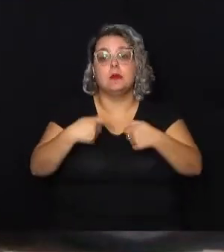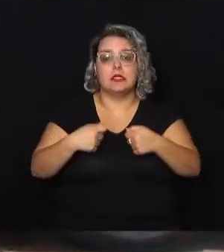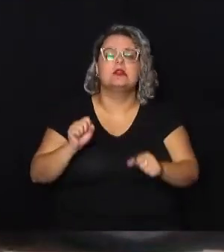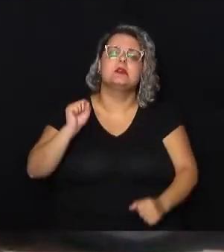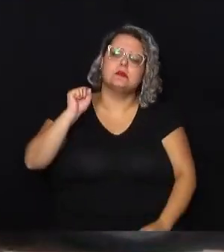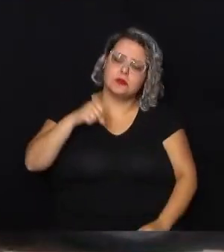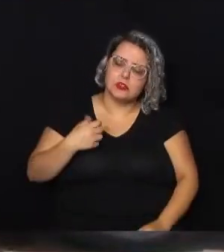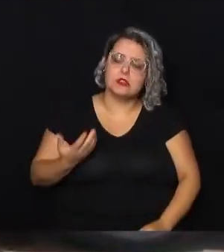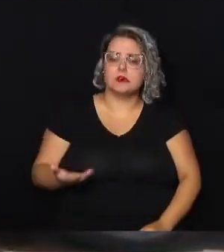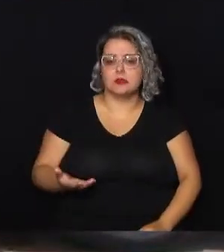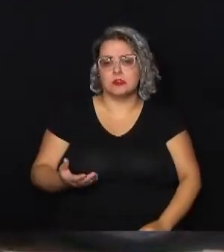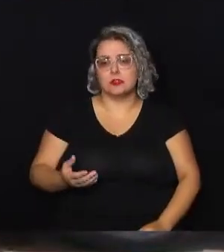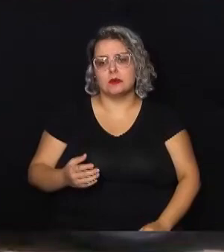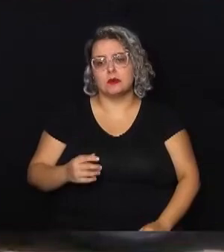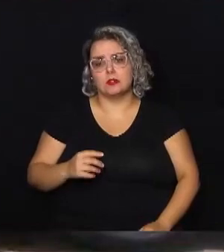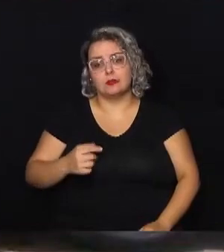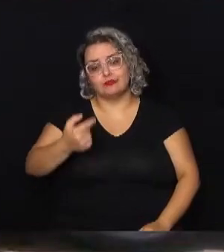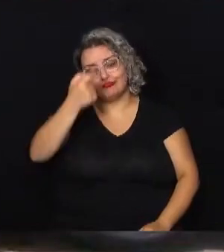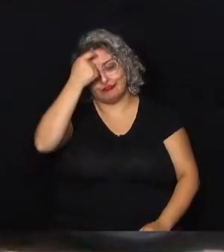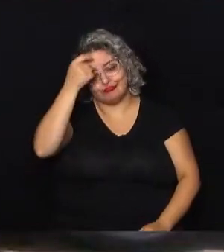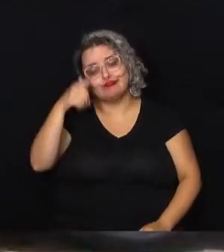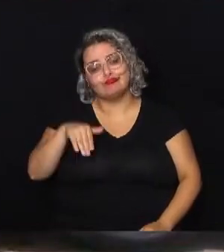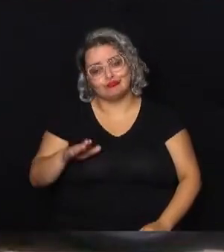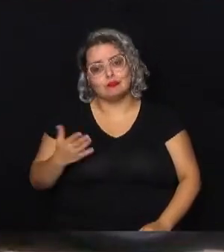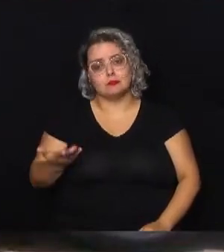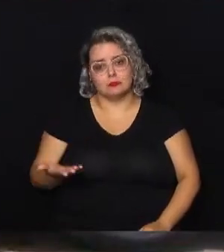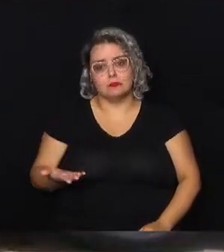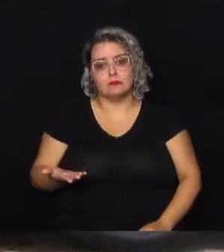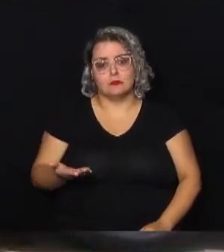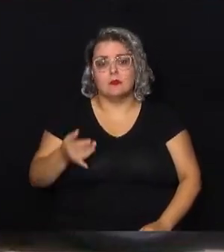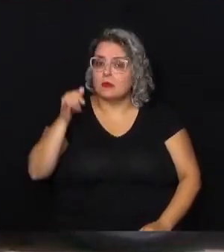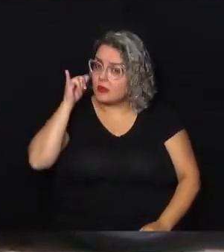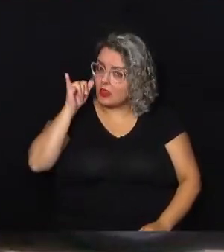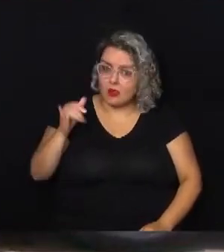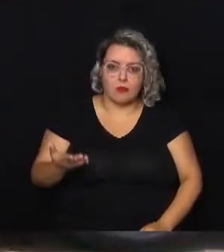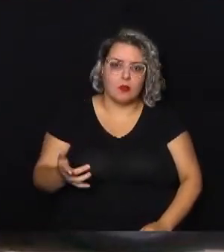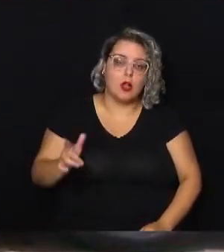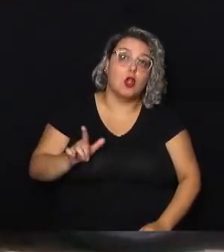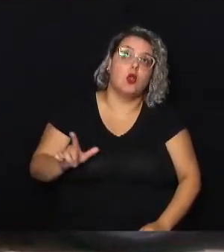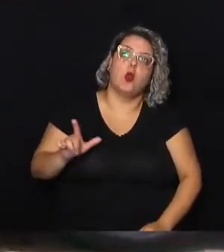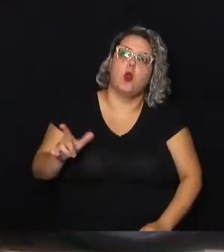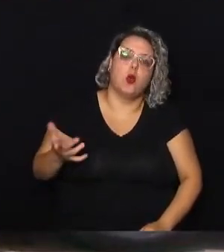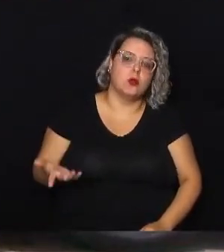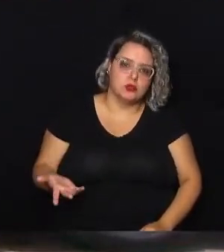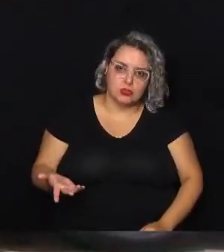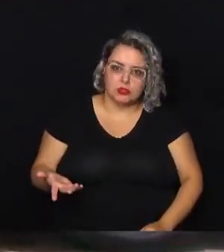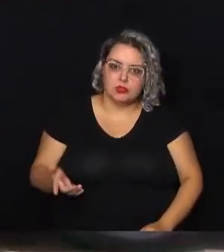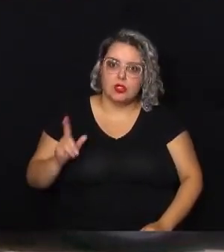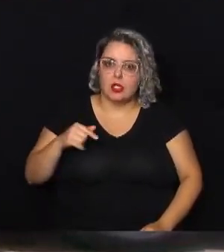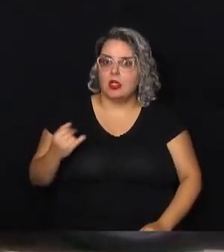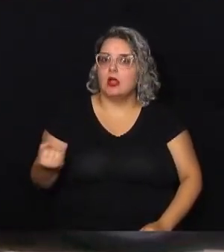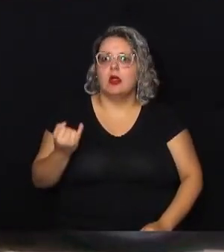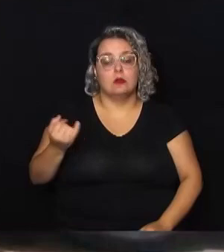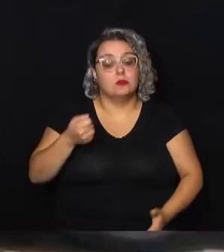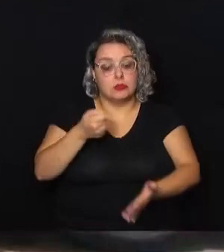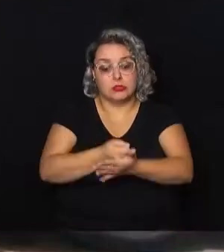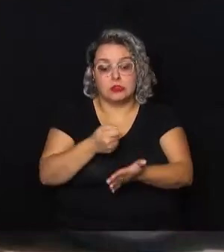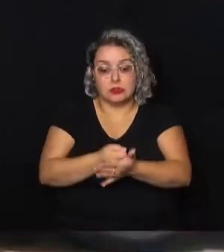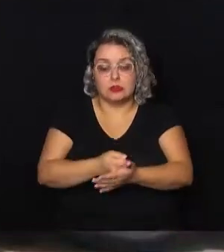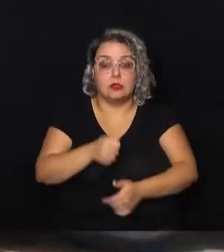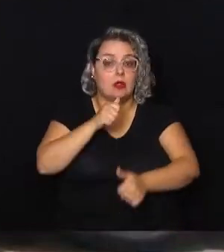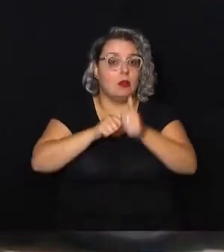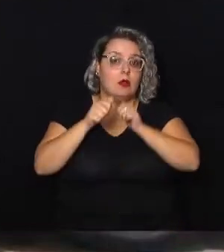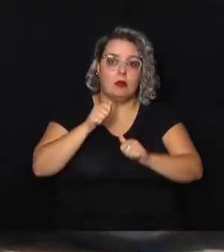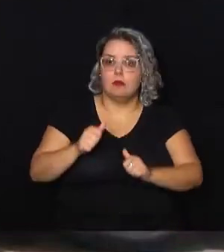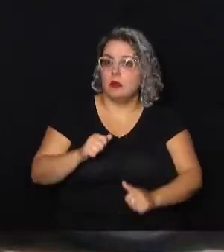sim ter um pouco mais de consciência, não é? Evitar, logicamente, isso é fundamental, obrigatório, embriaguez ao